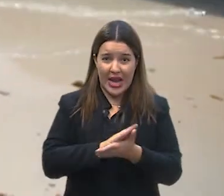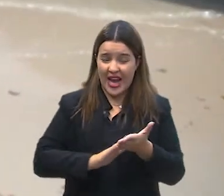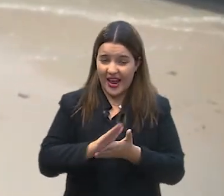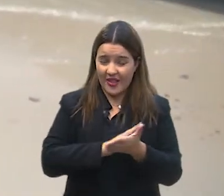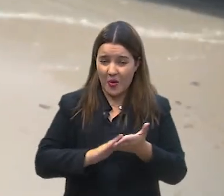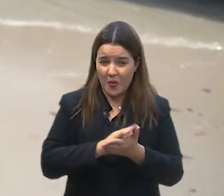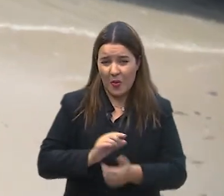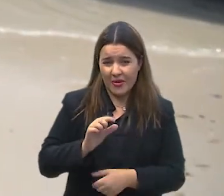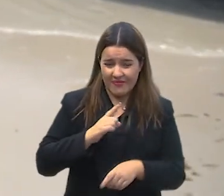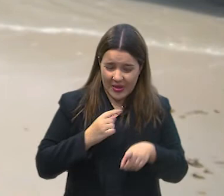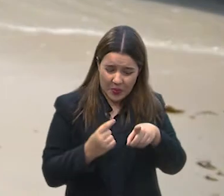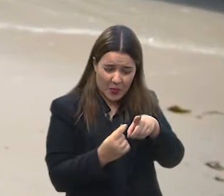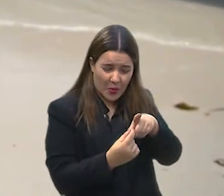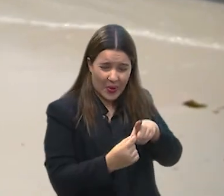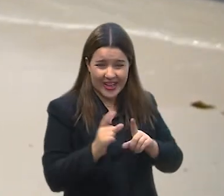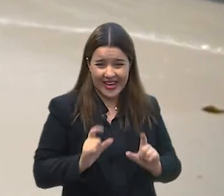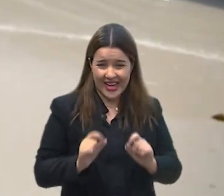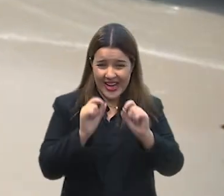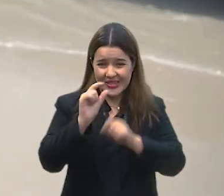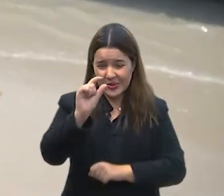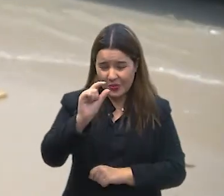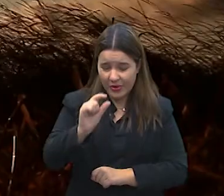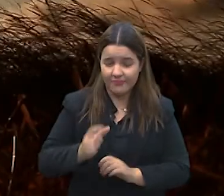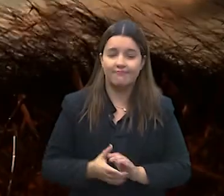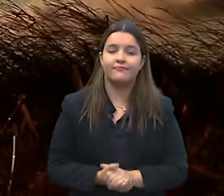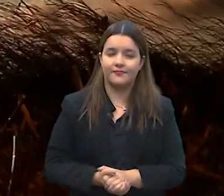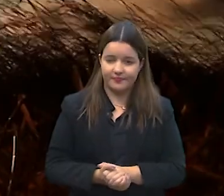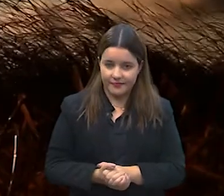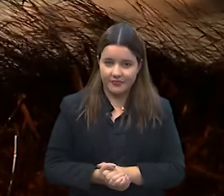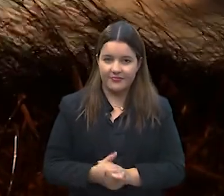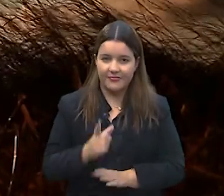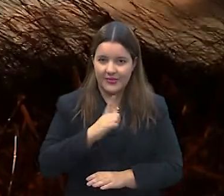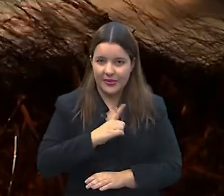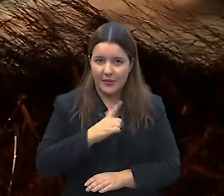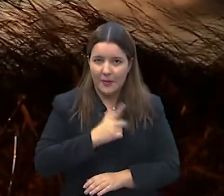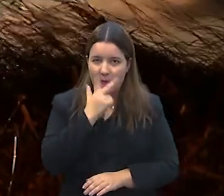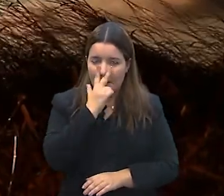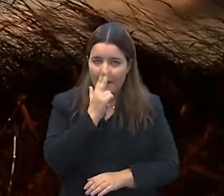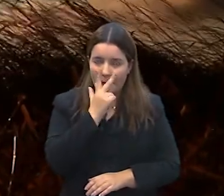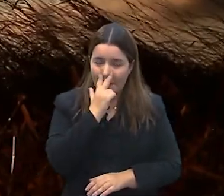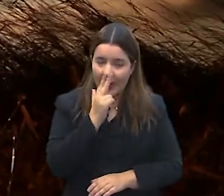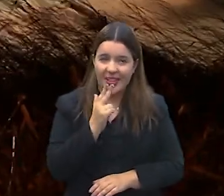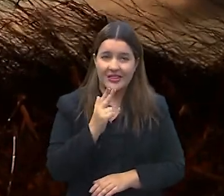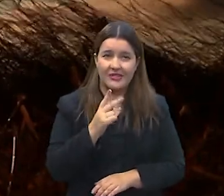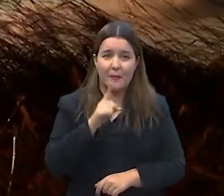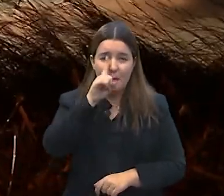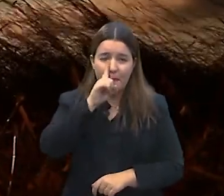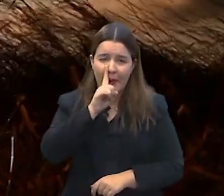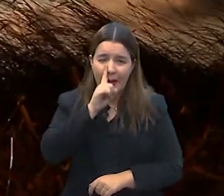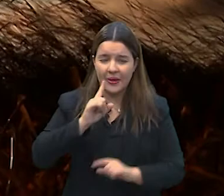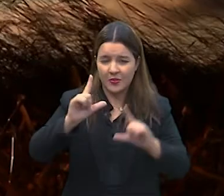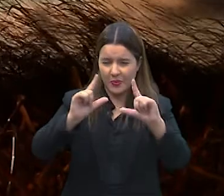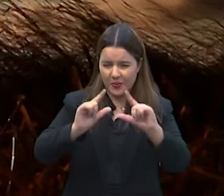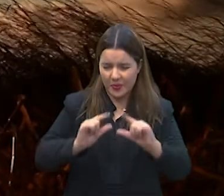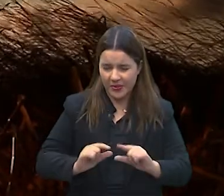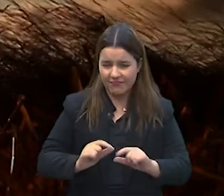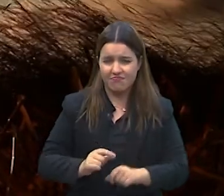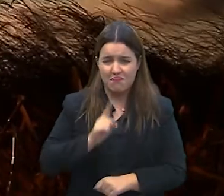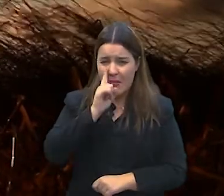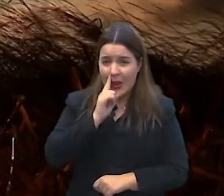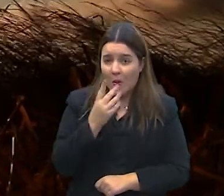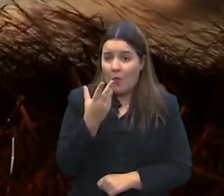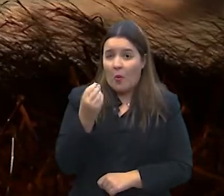doença de pequeno volume, e com indicadores de agressividade biológica baixos, ou seja, baixa